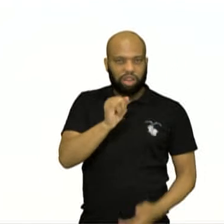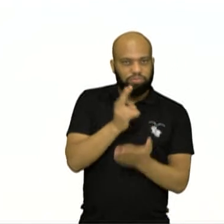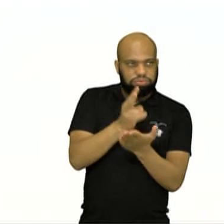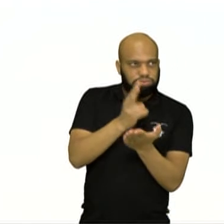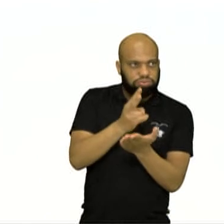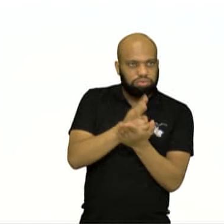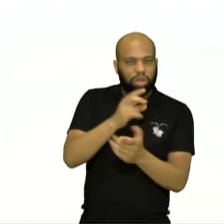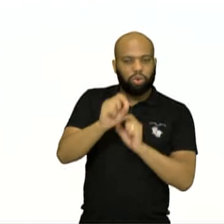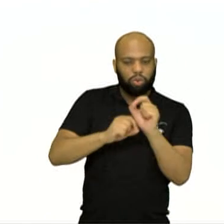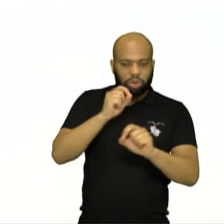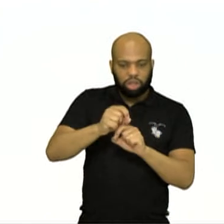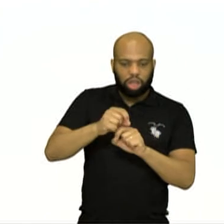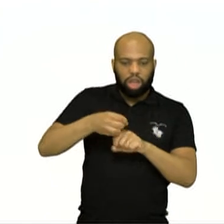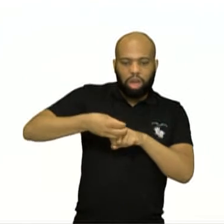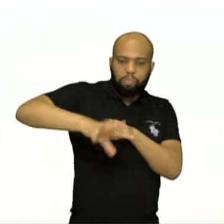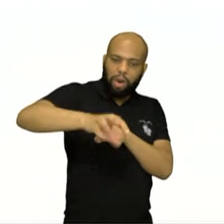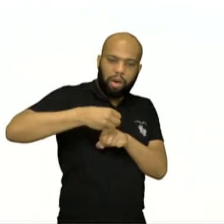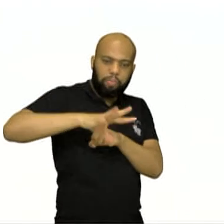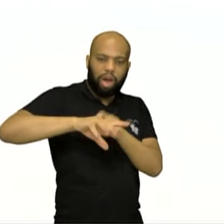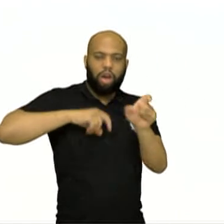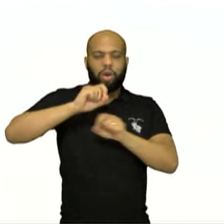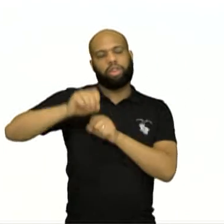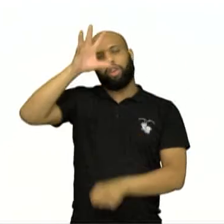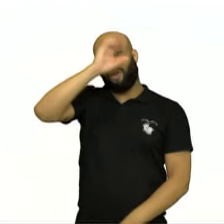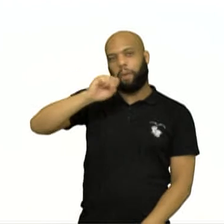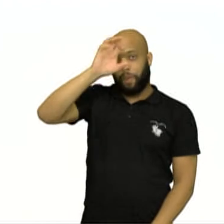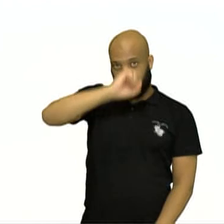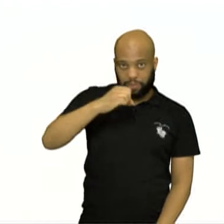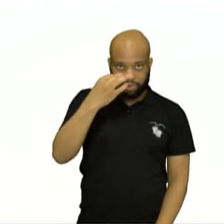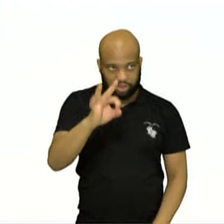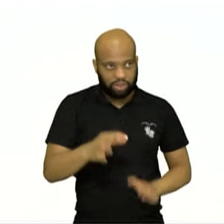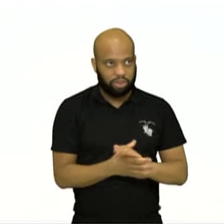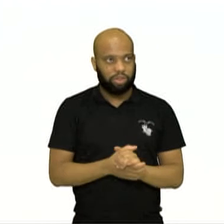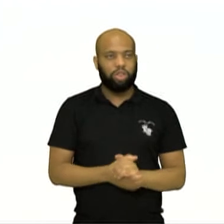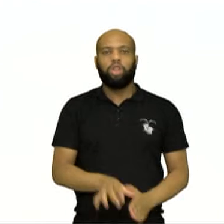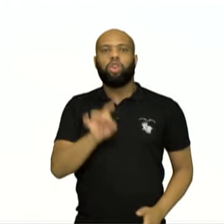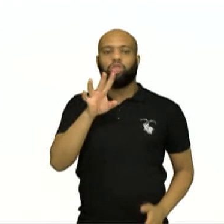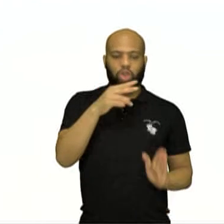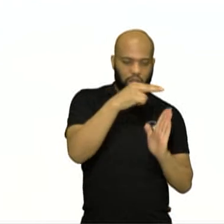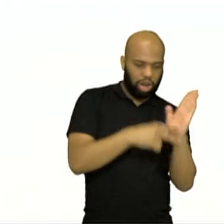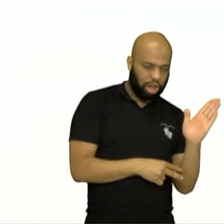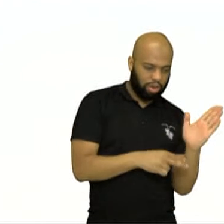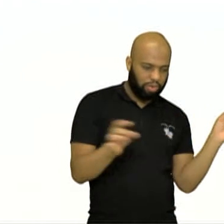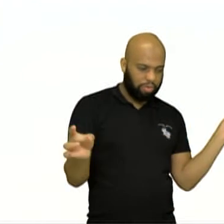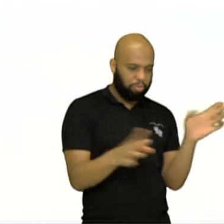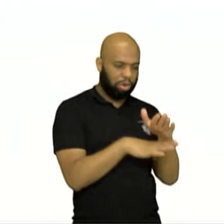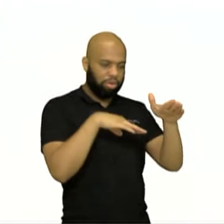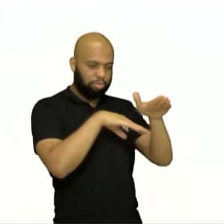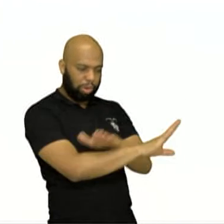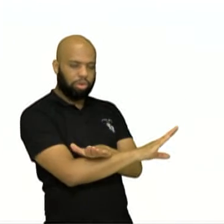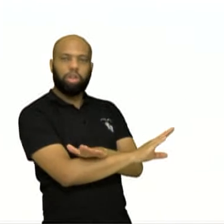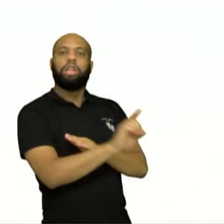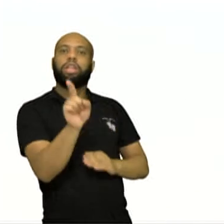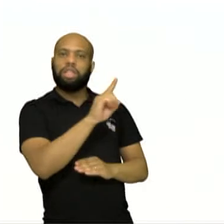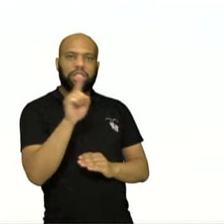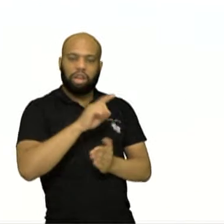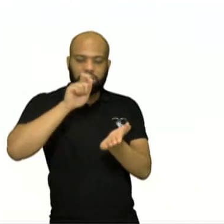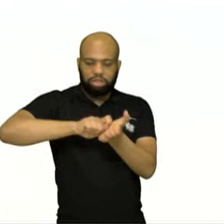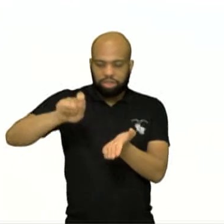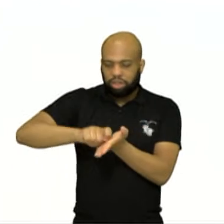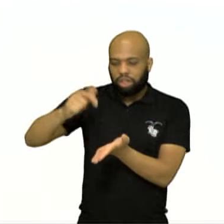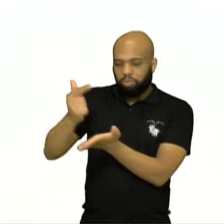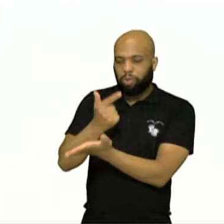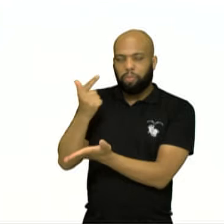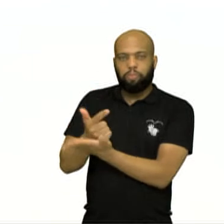continuar passando adiante o conhecimento que você está aprendendo. Então, ao invés de simplesmente ler e ficar guardado, você colocar isso no